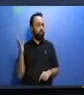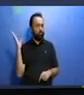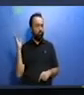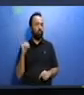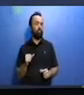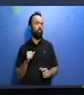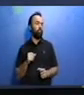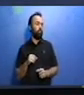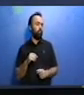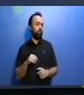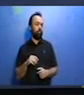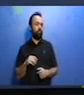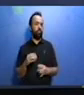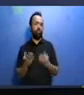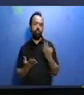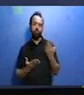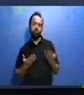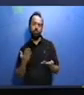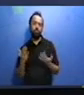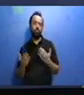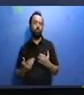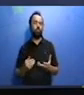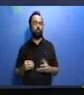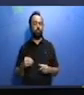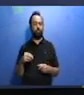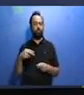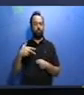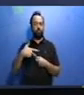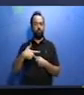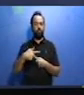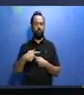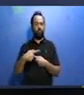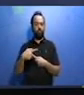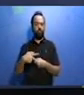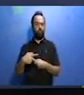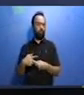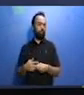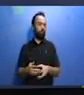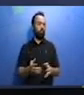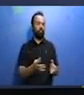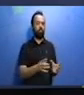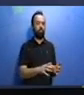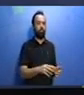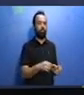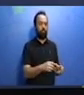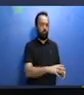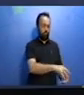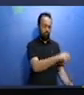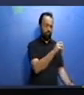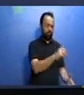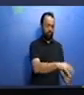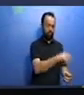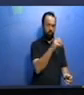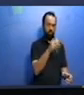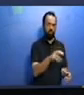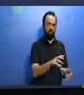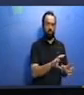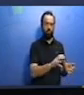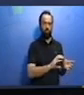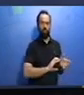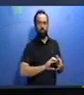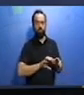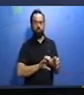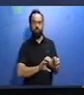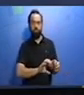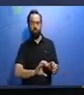Aqui a gente tem o tratamento do petróleo. Então, após a extração do petróleo, ele é transportado por oleodutos até os